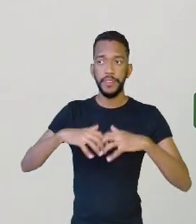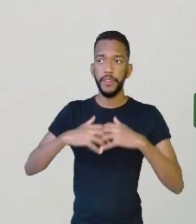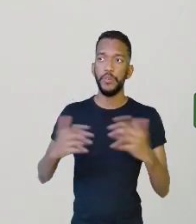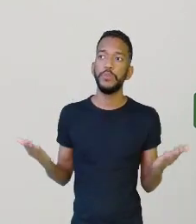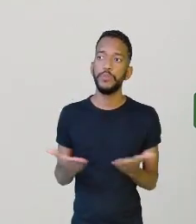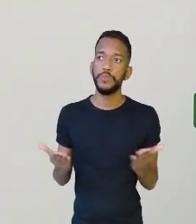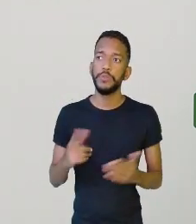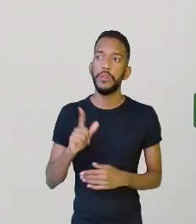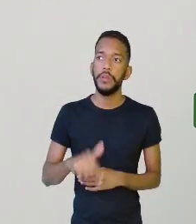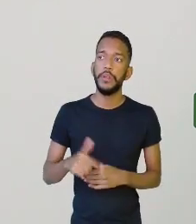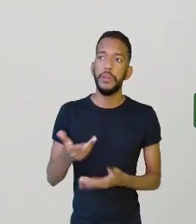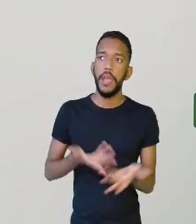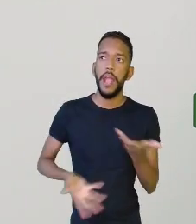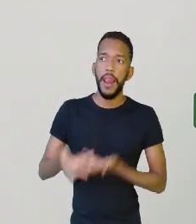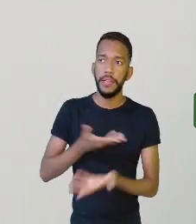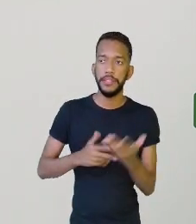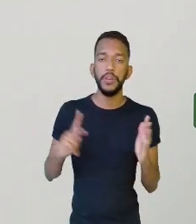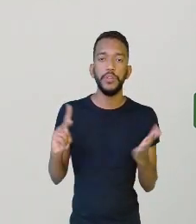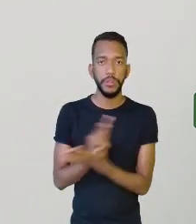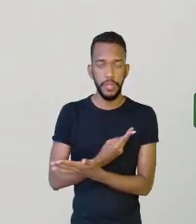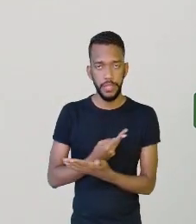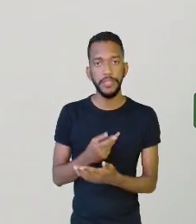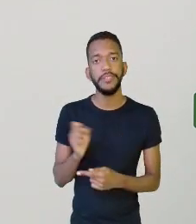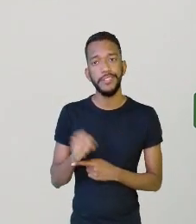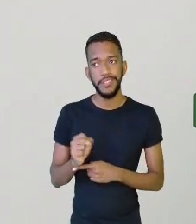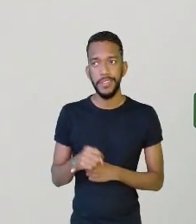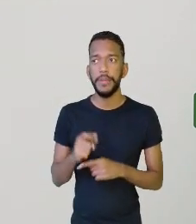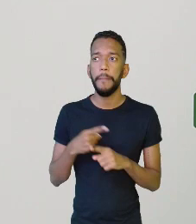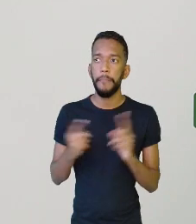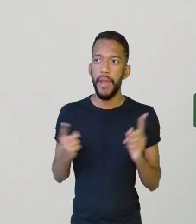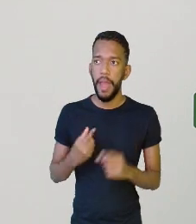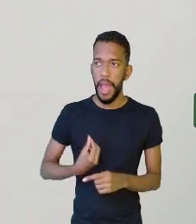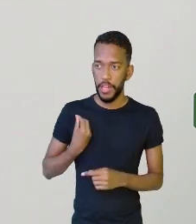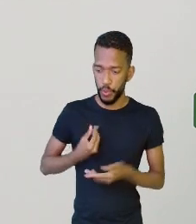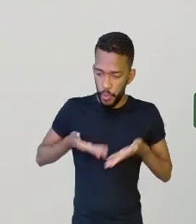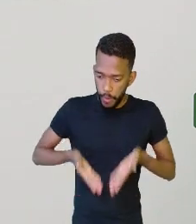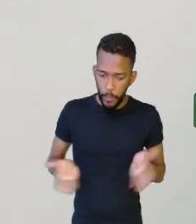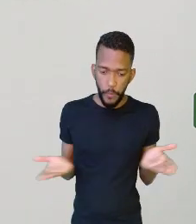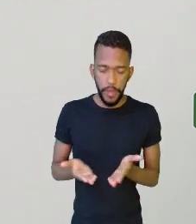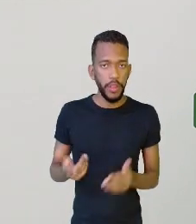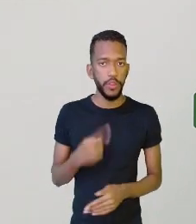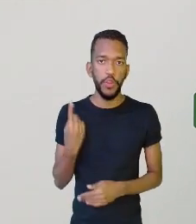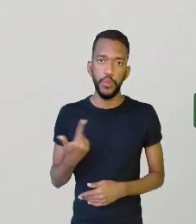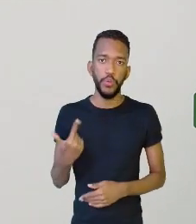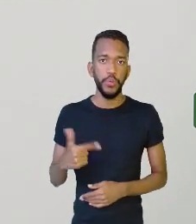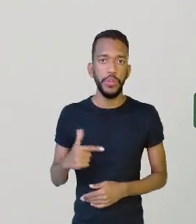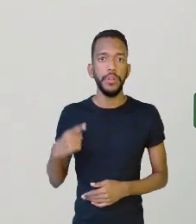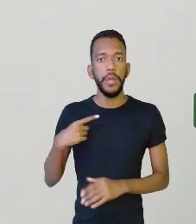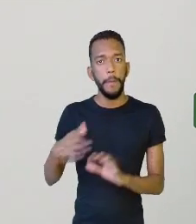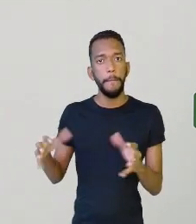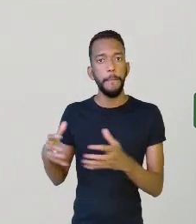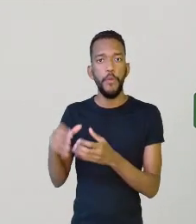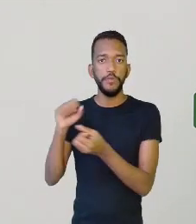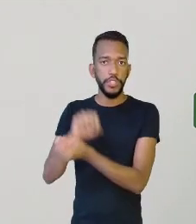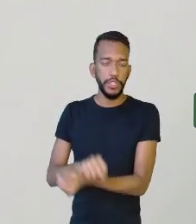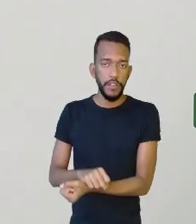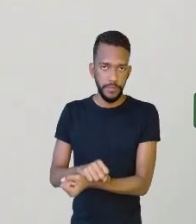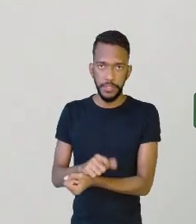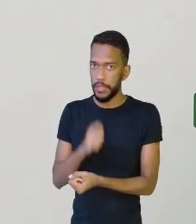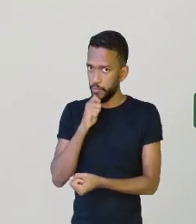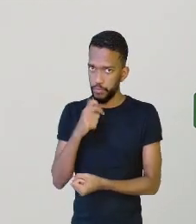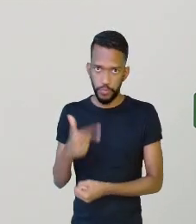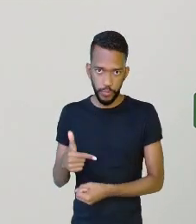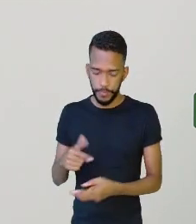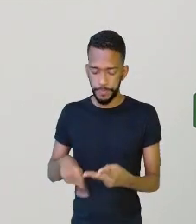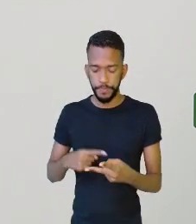hoje é uma relação que acontece, mas a gente sabe que atualmente nós não temos mais os povos escravizados,